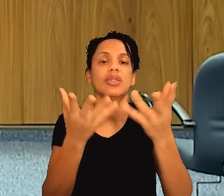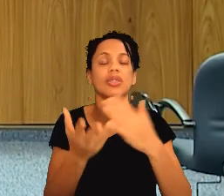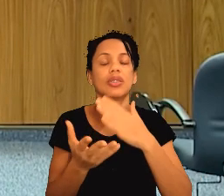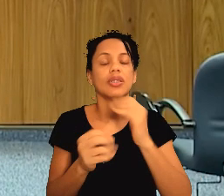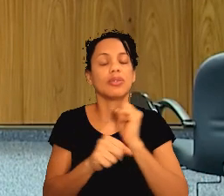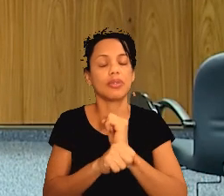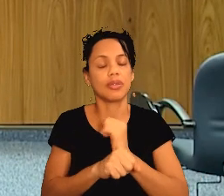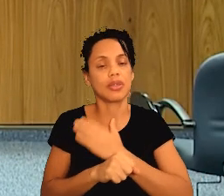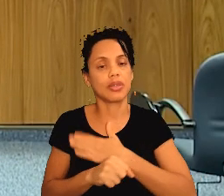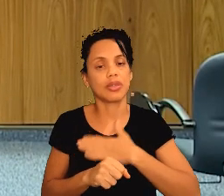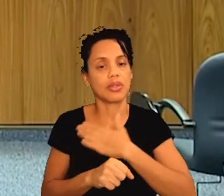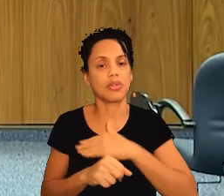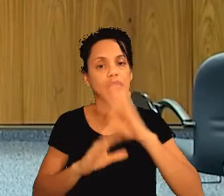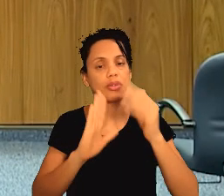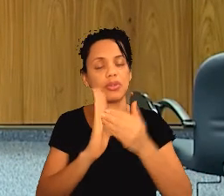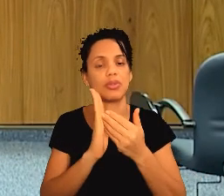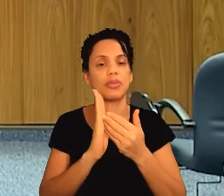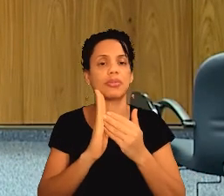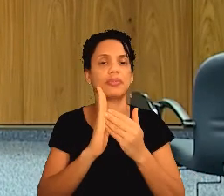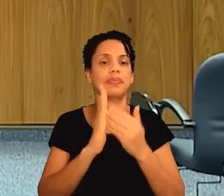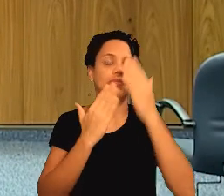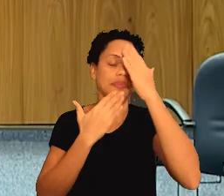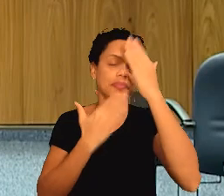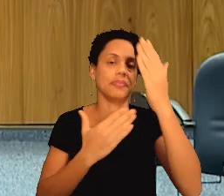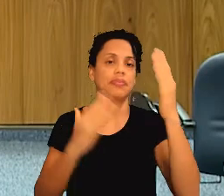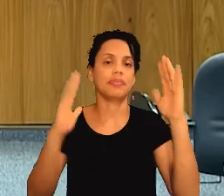vocês gostem do livro. Obrigada.